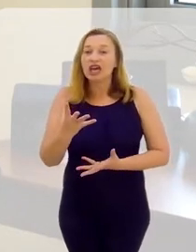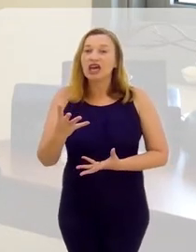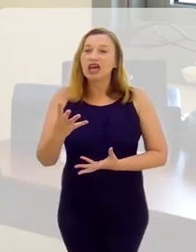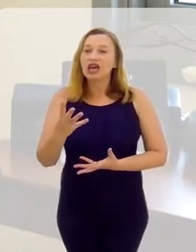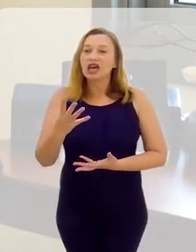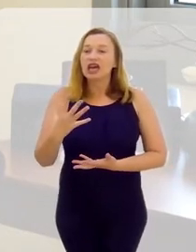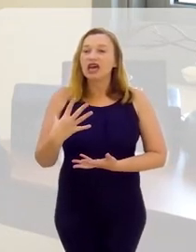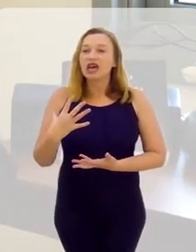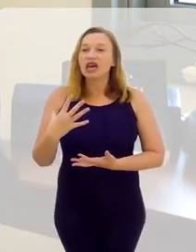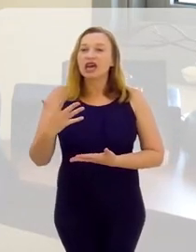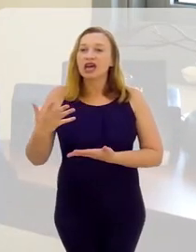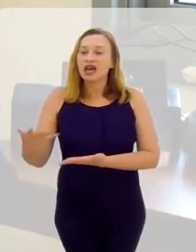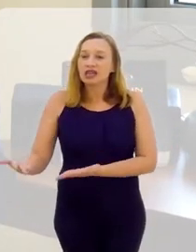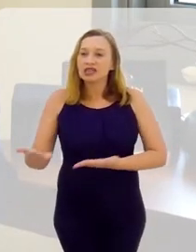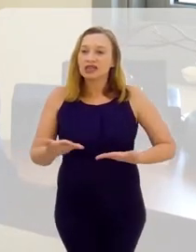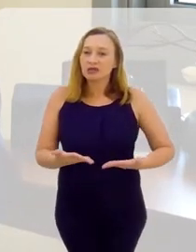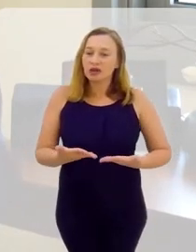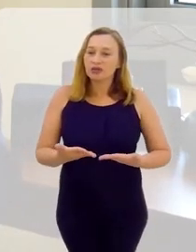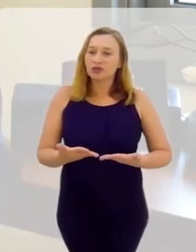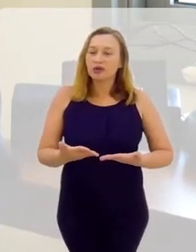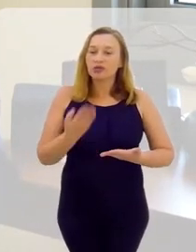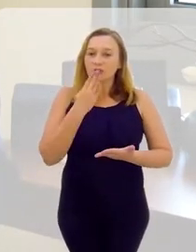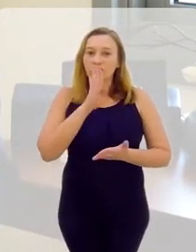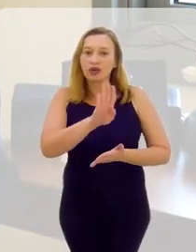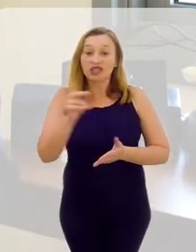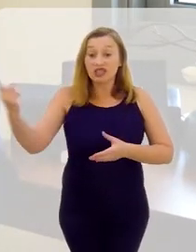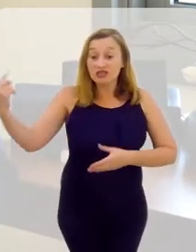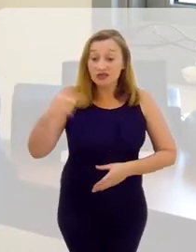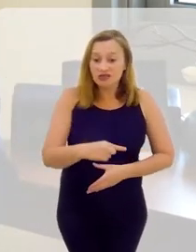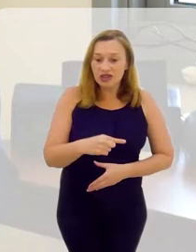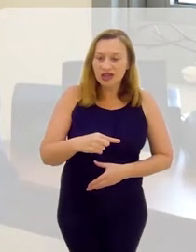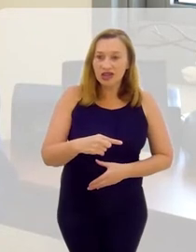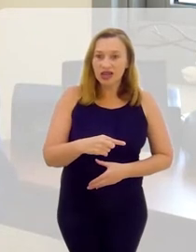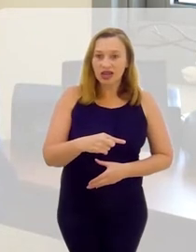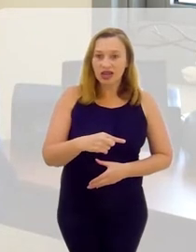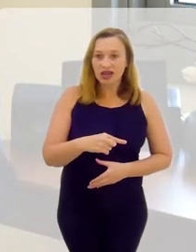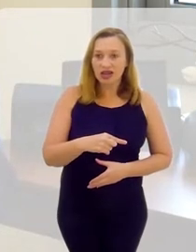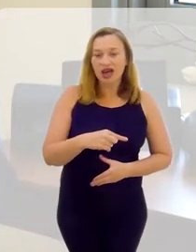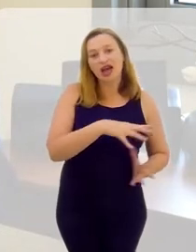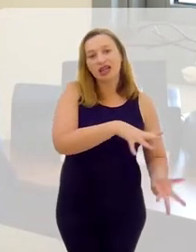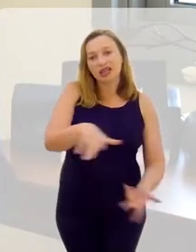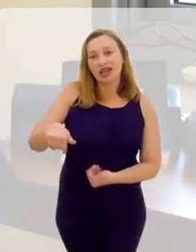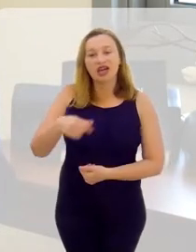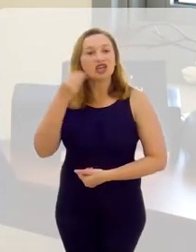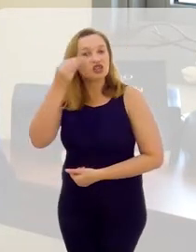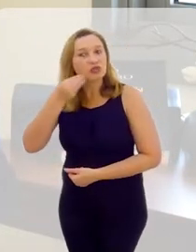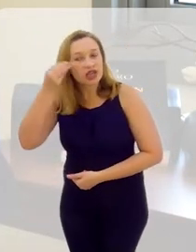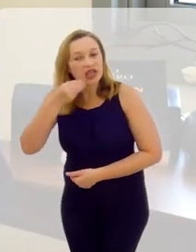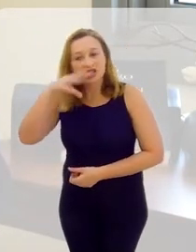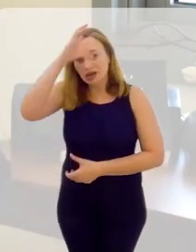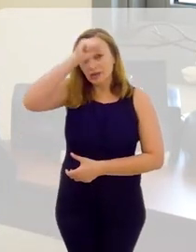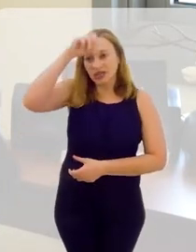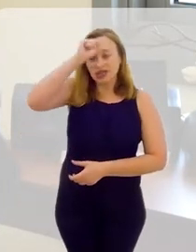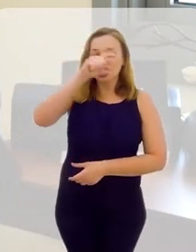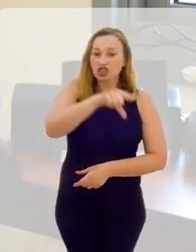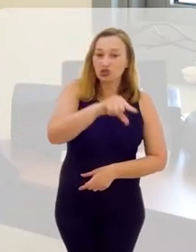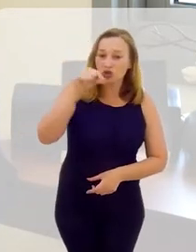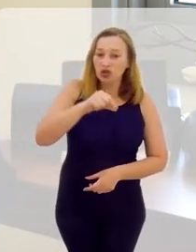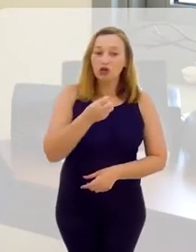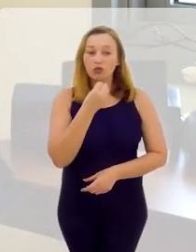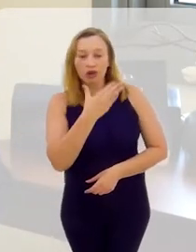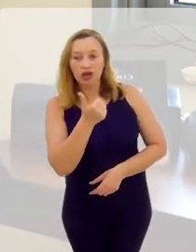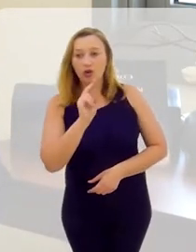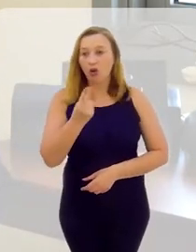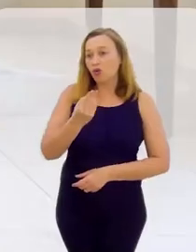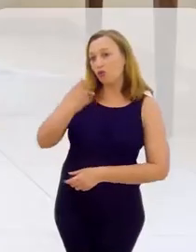recebemos a promessa de vir à Terra, receber um corpo físico e aqui passar por experiências e aprender a escolher entre o